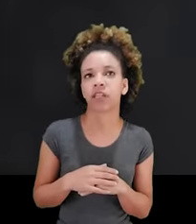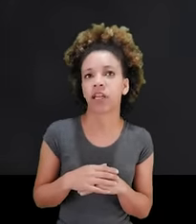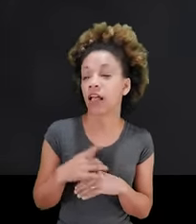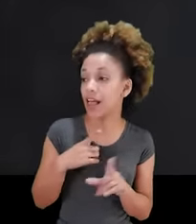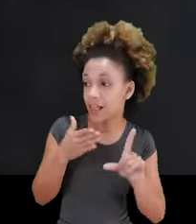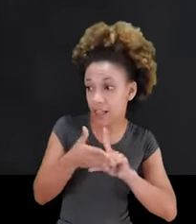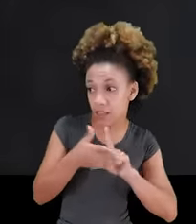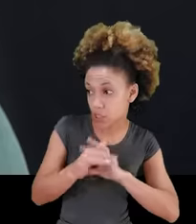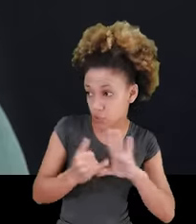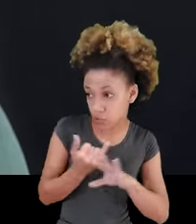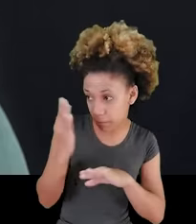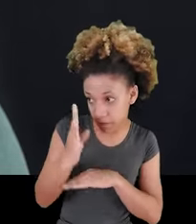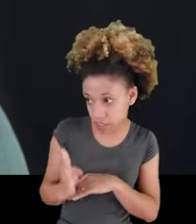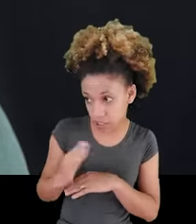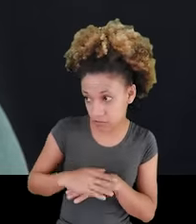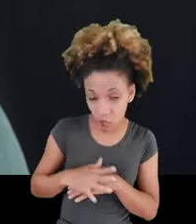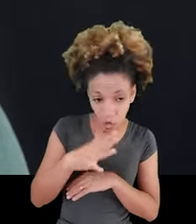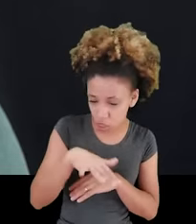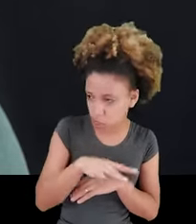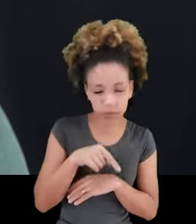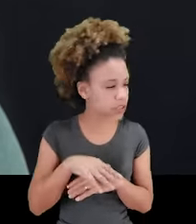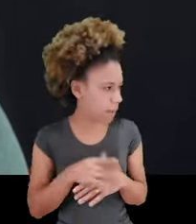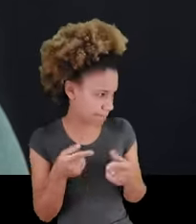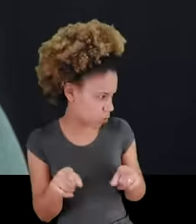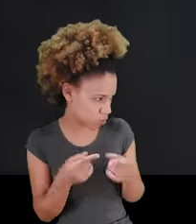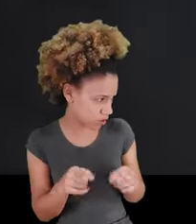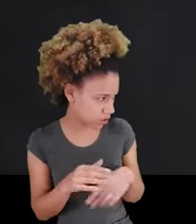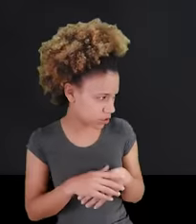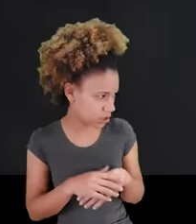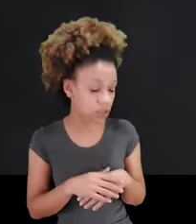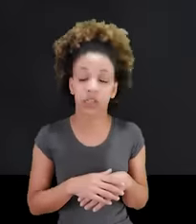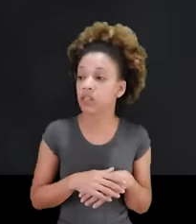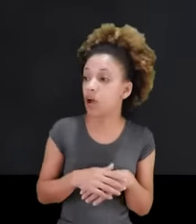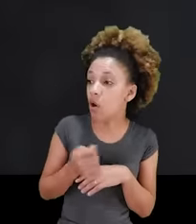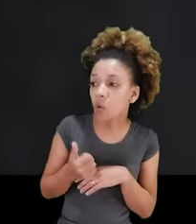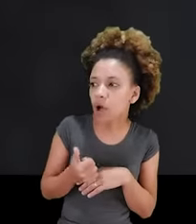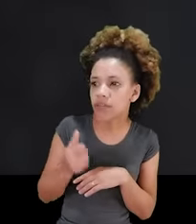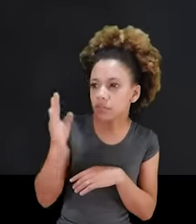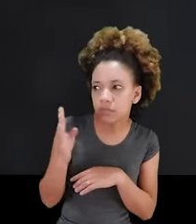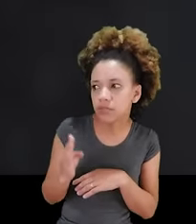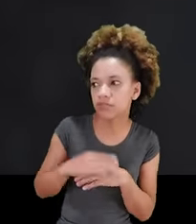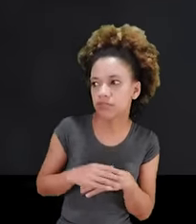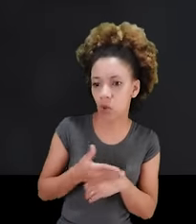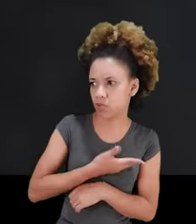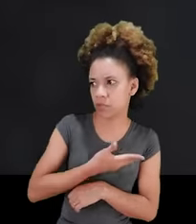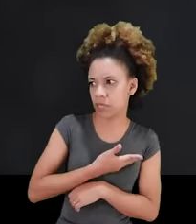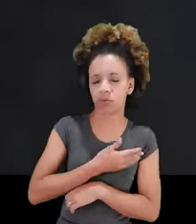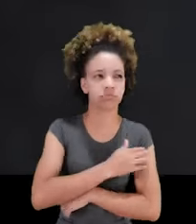consomem muito YouTube brasileiro. Sim. Todo mundo aqui. Música. Eu ouço falar quase com as expressões brasileiras com os amigos,